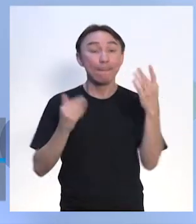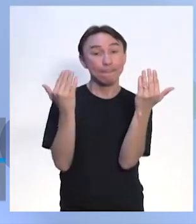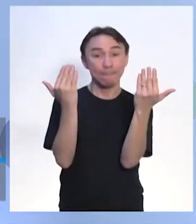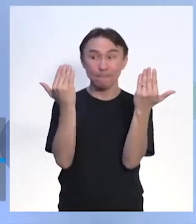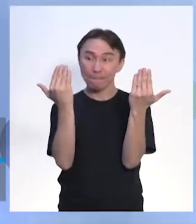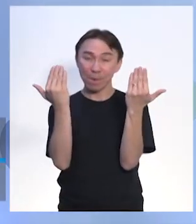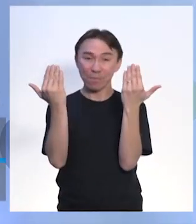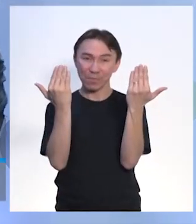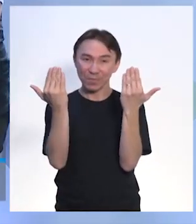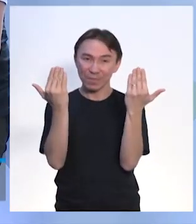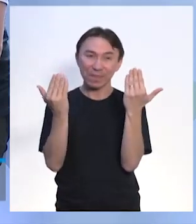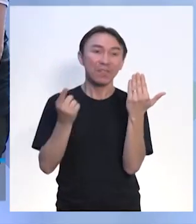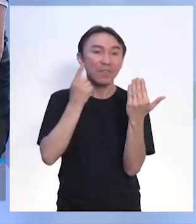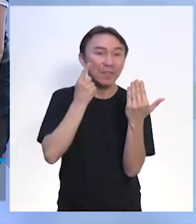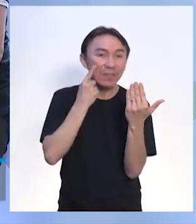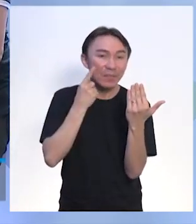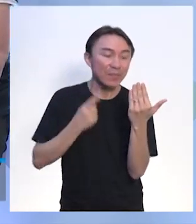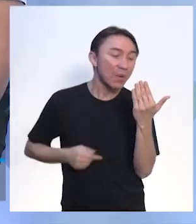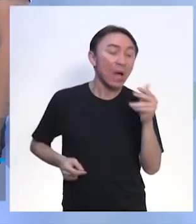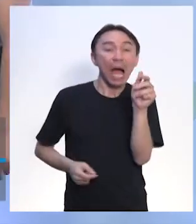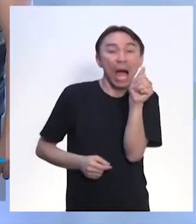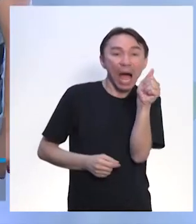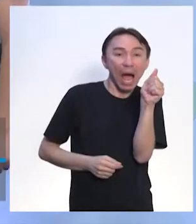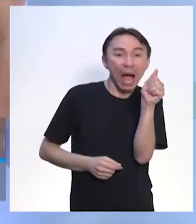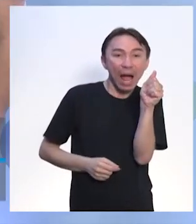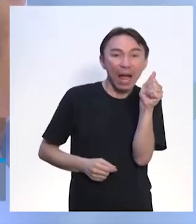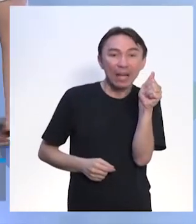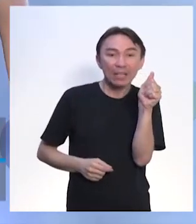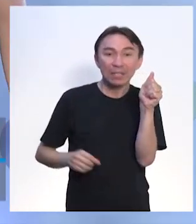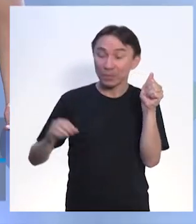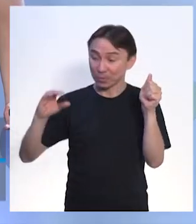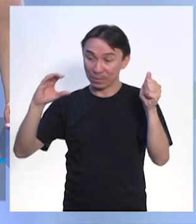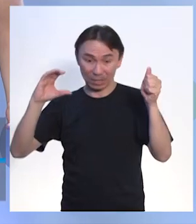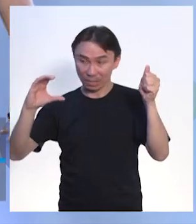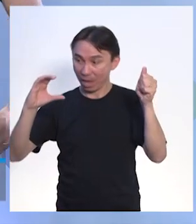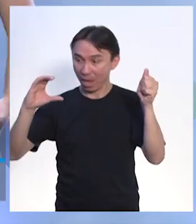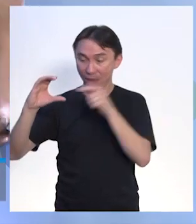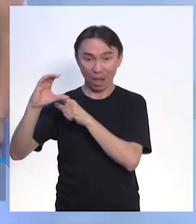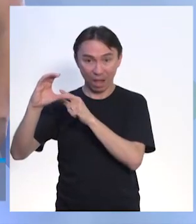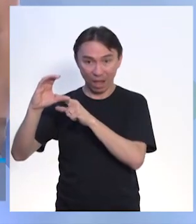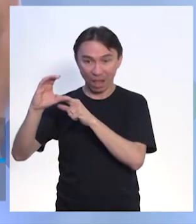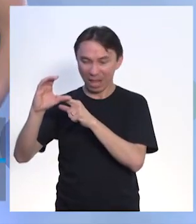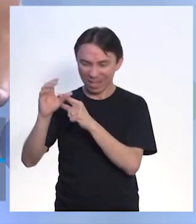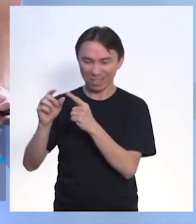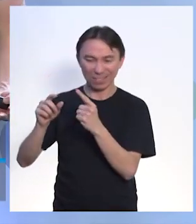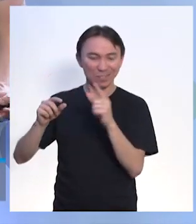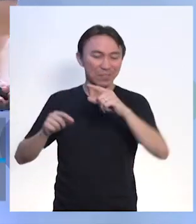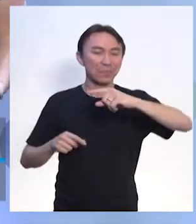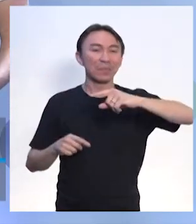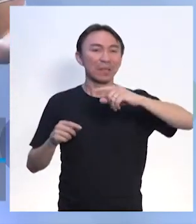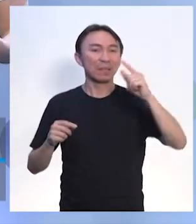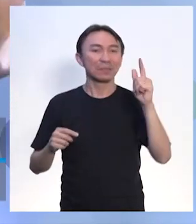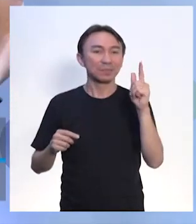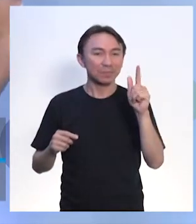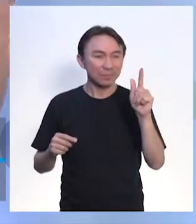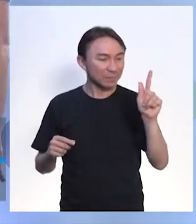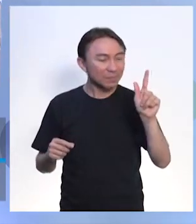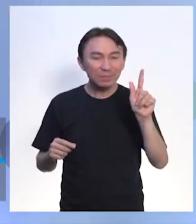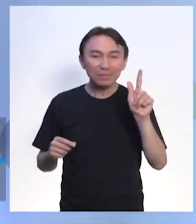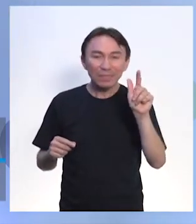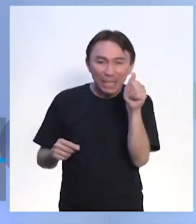observar do A, que são 3, para o B aqui, que são 5, eu não tenho. Então, eu não consigo falar aí se existe